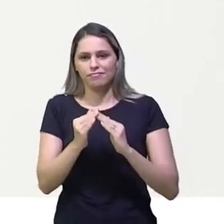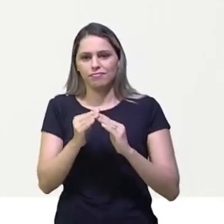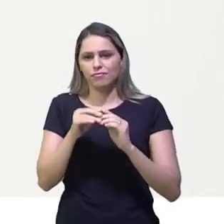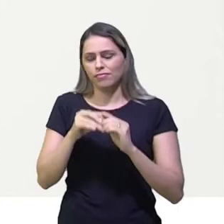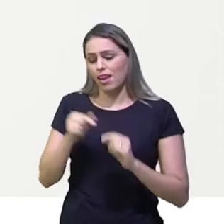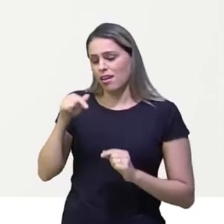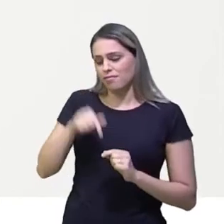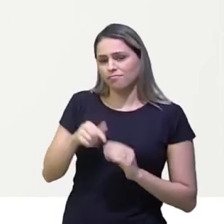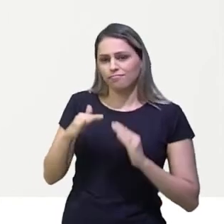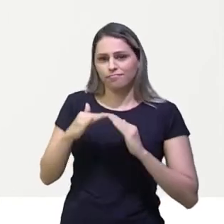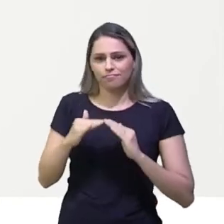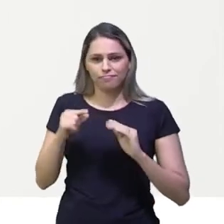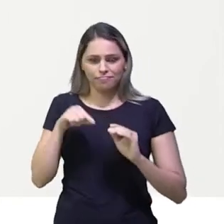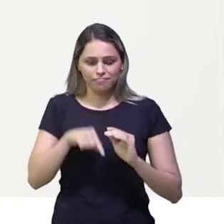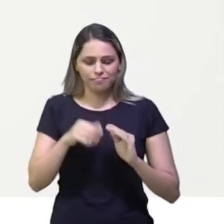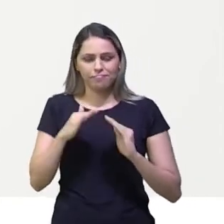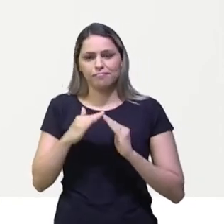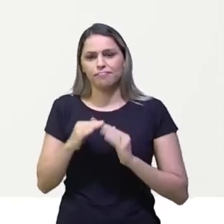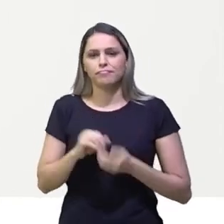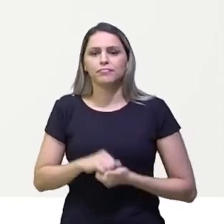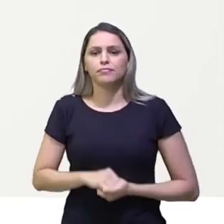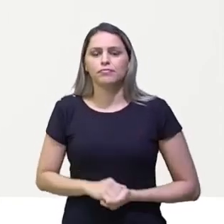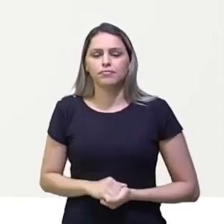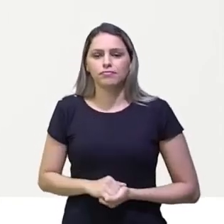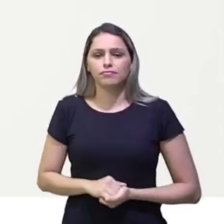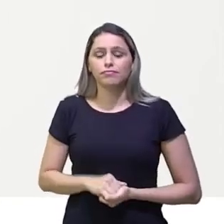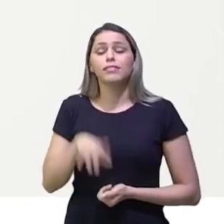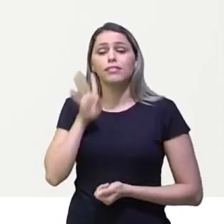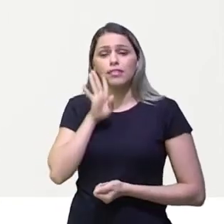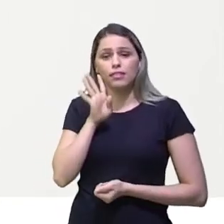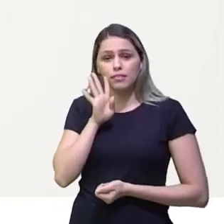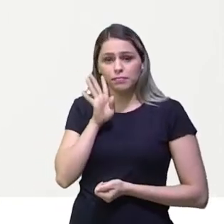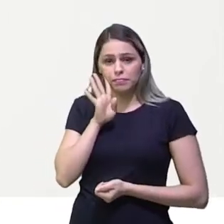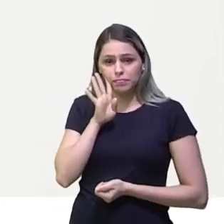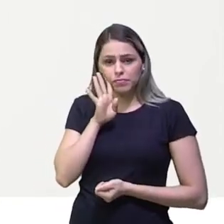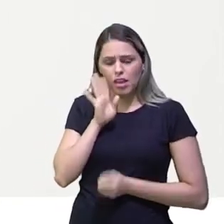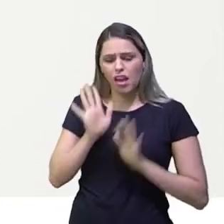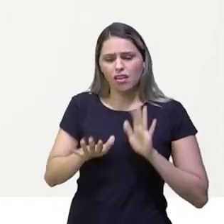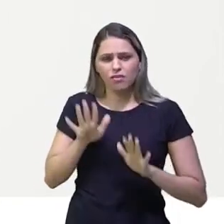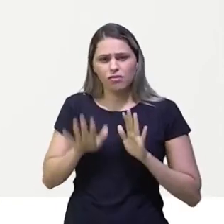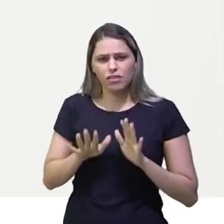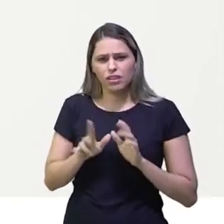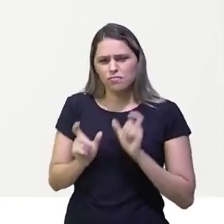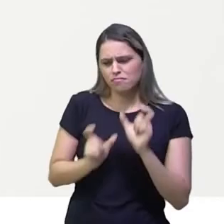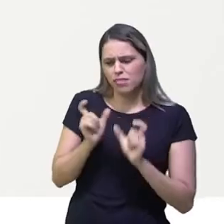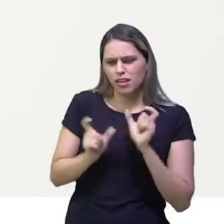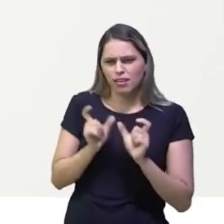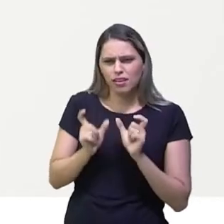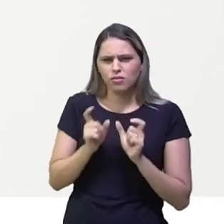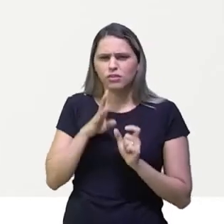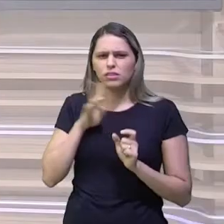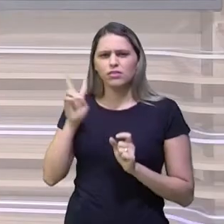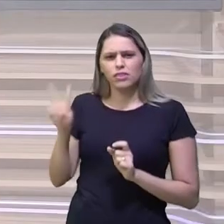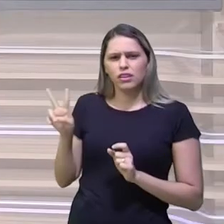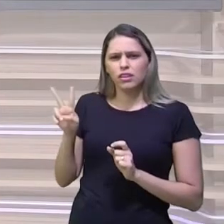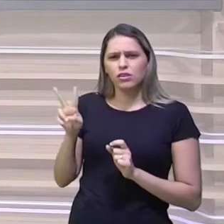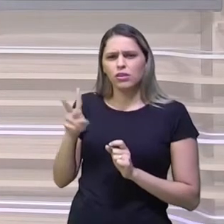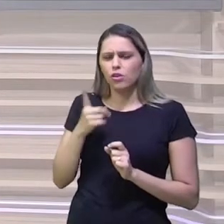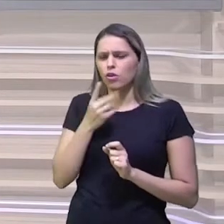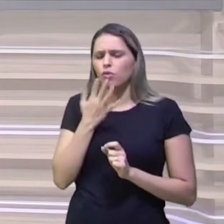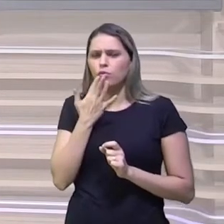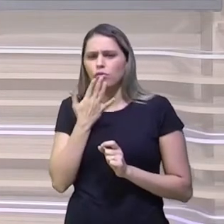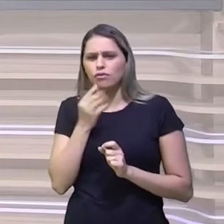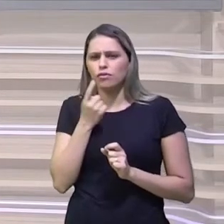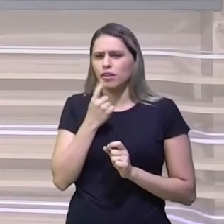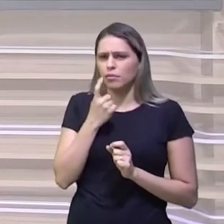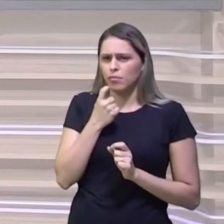aqui, aqui. Que legal, né? Gente, às vezes, essas palavras aí que vocês viram em vermelho, que nós vamos trabalhar